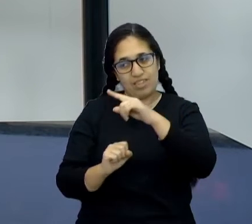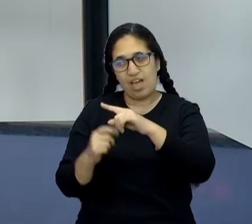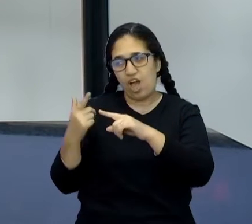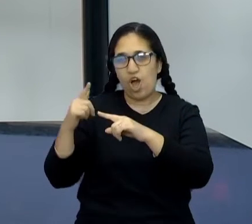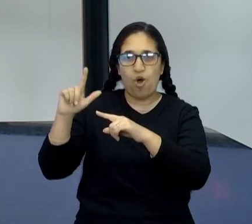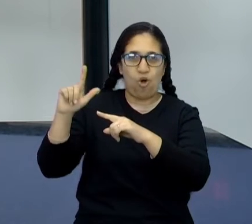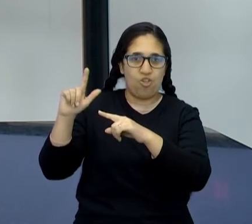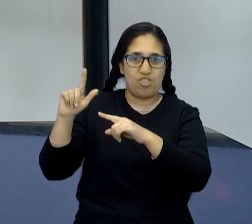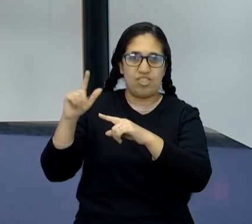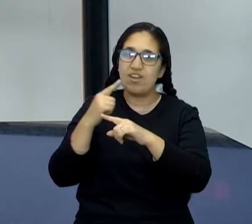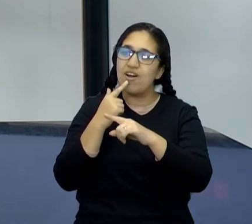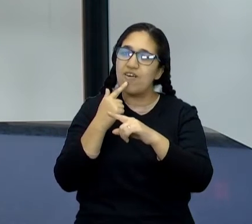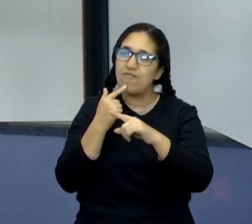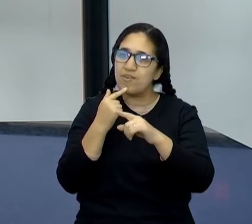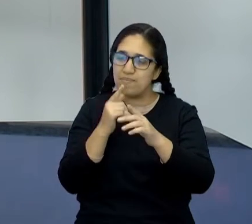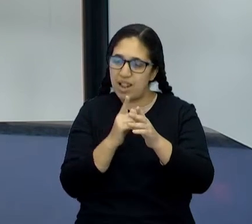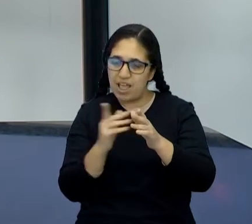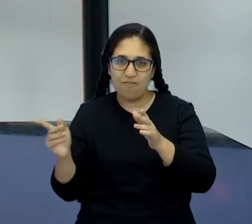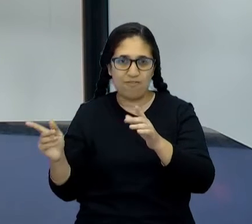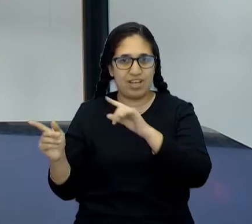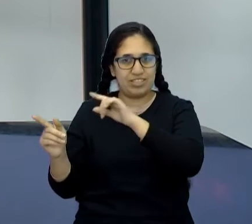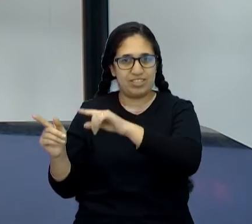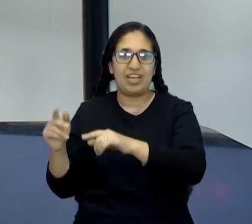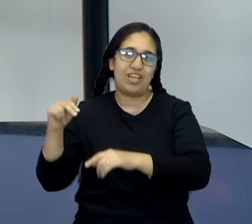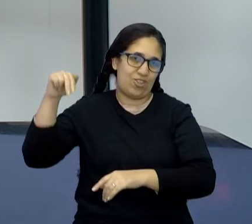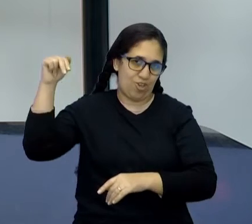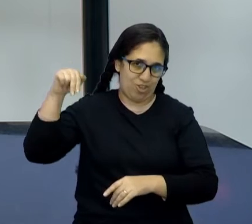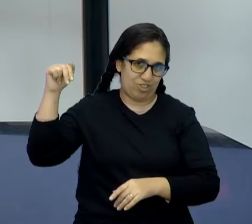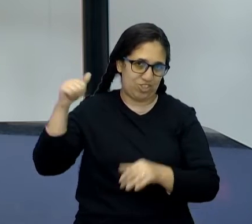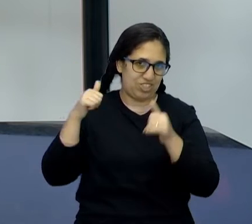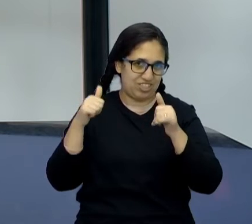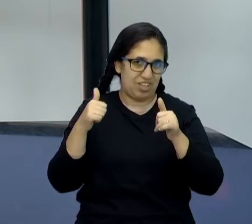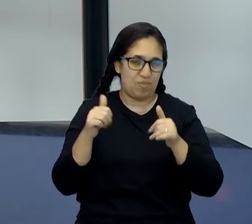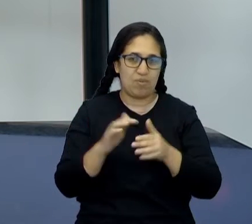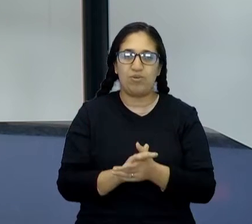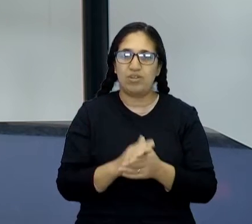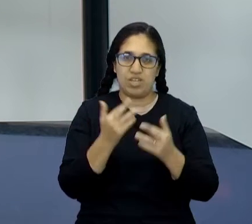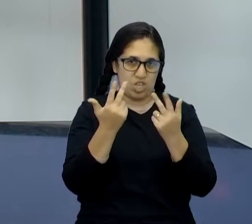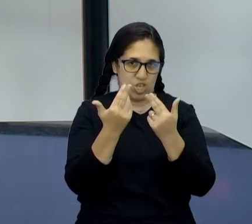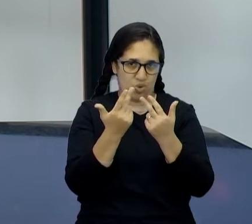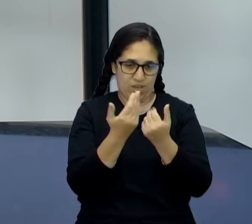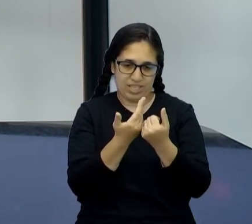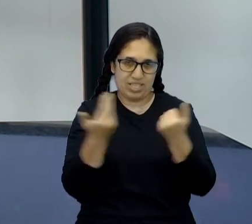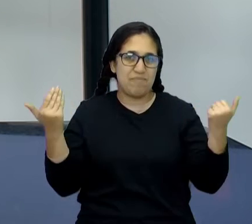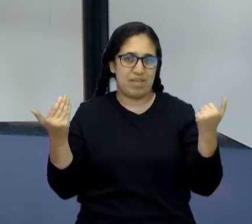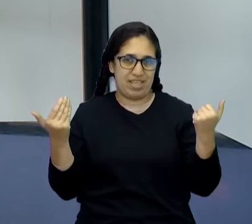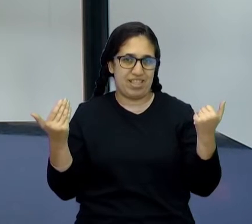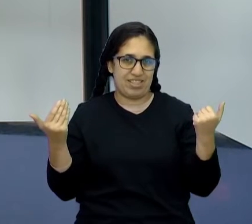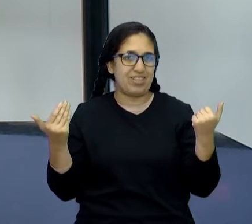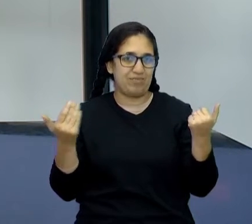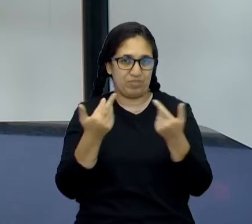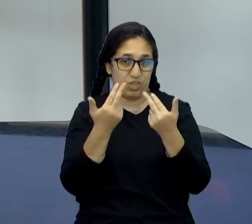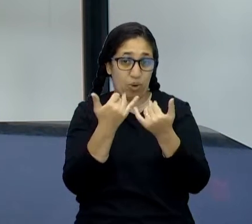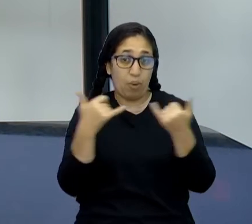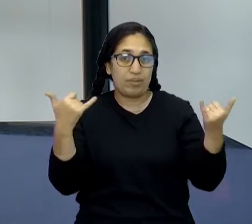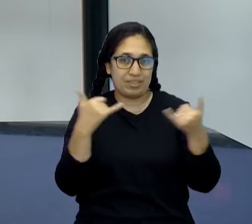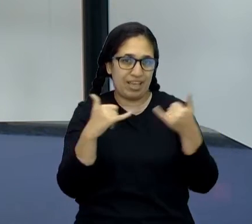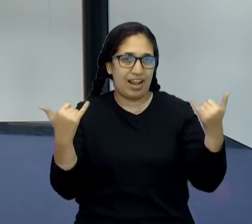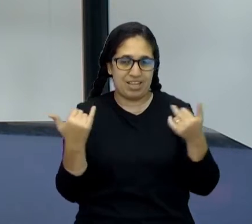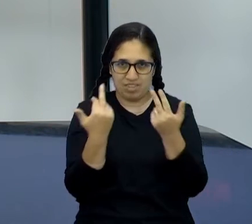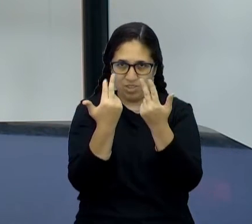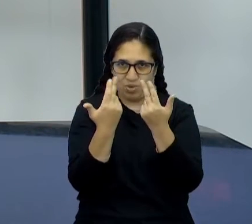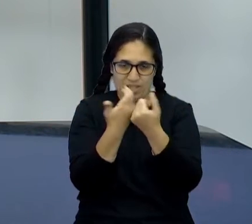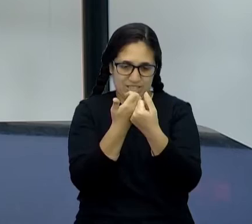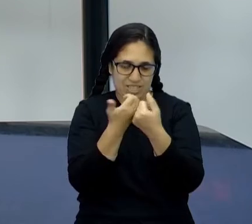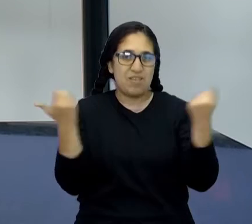ponta vermelha está afastando do ímã, significa que é norte, tá bom? Iguais se repelem, é igual lá nas cargas elétricas, né? Iguais